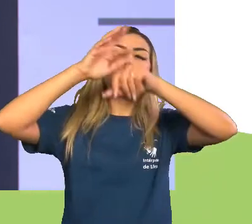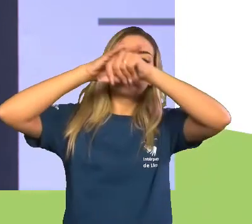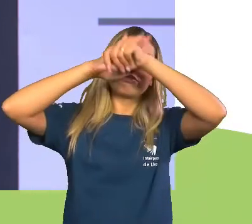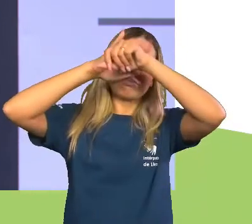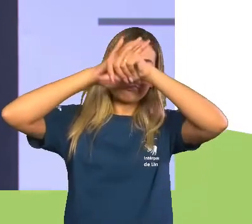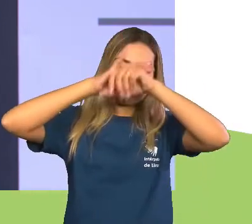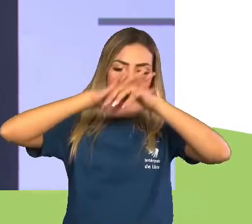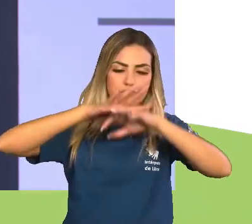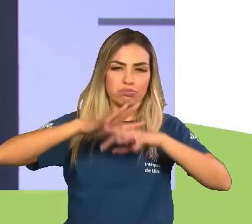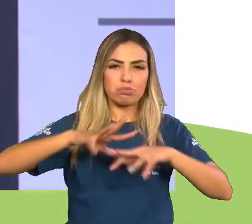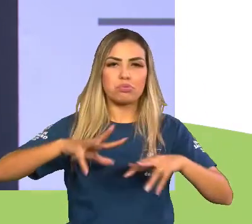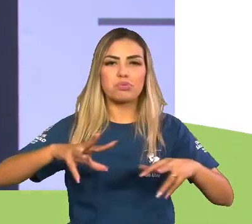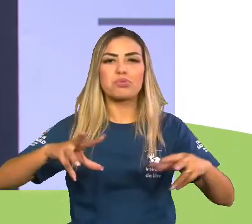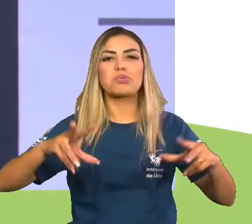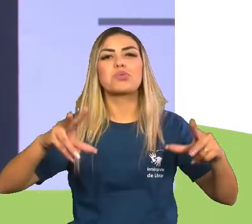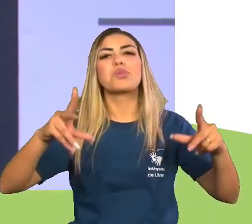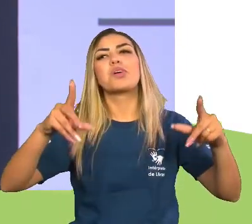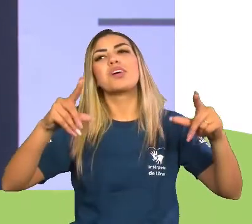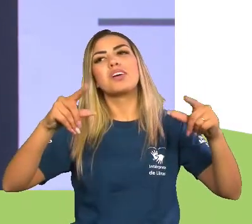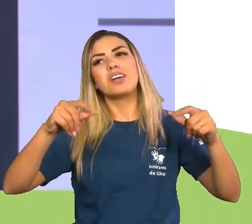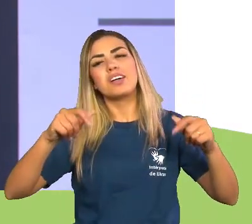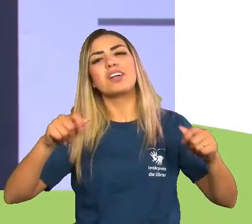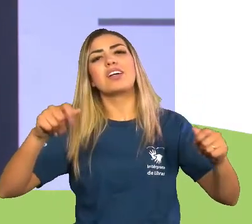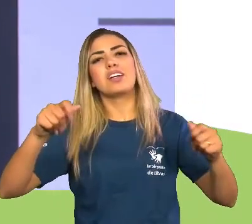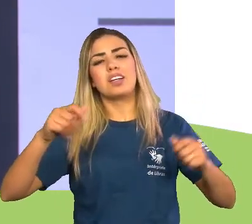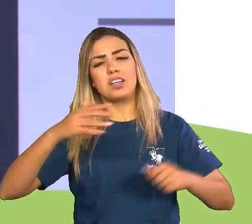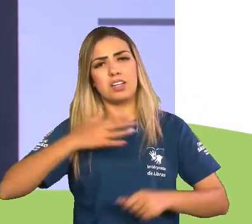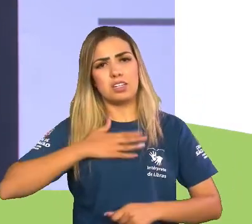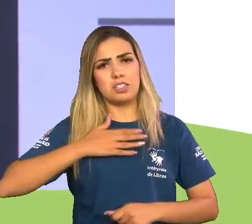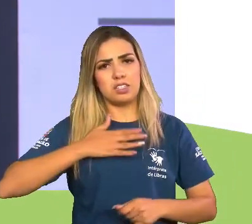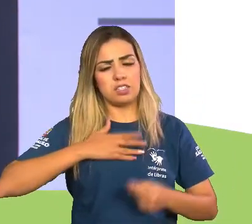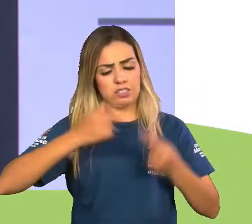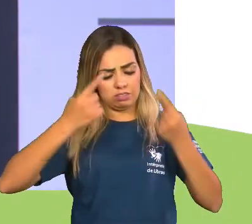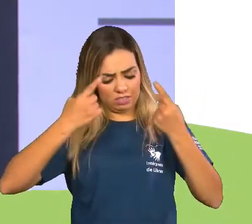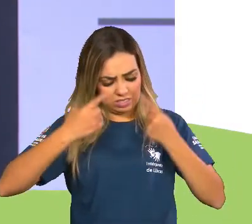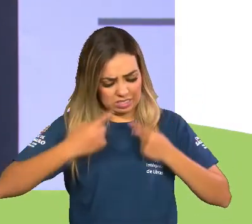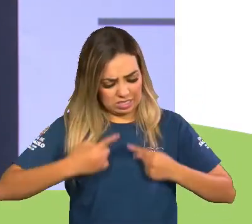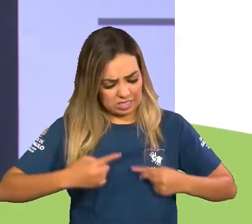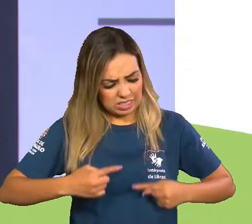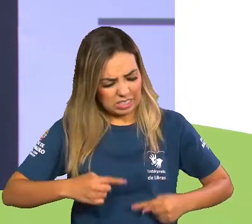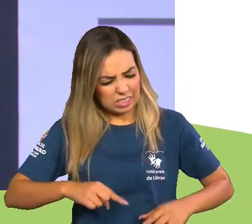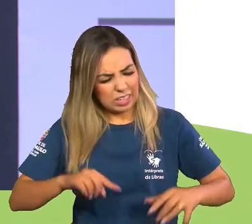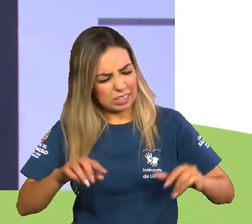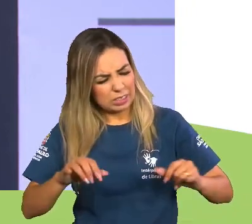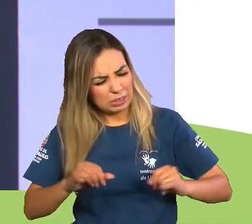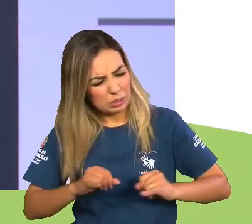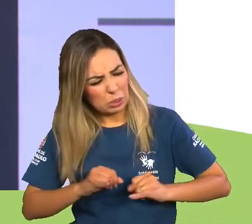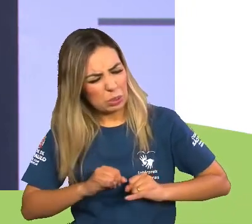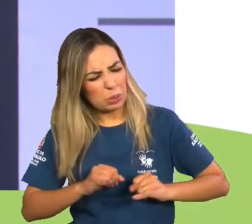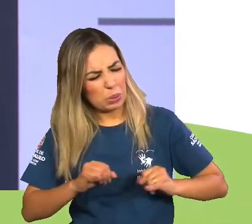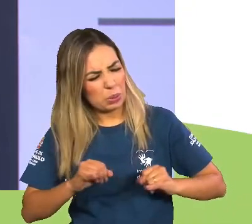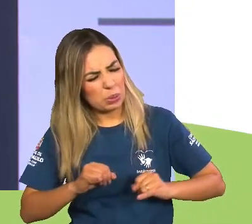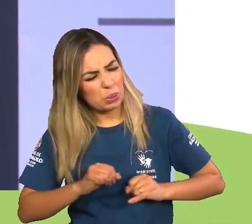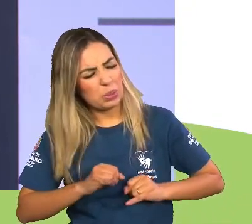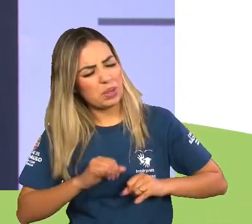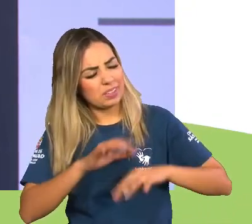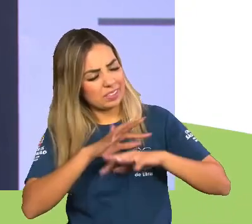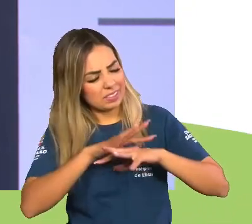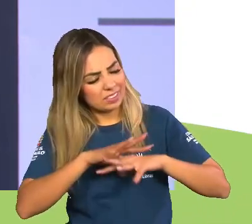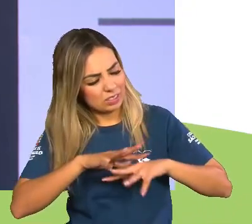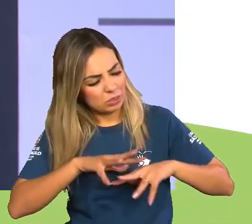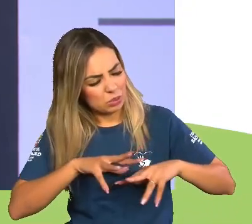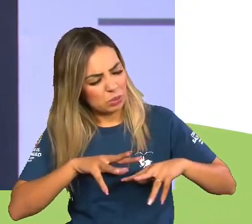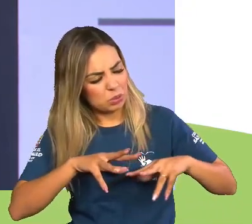dor. A minha dor, traga o meu